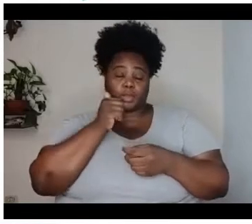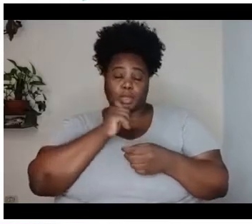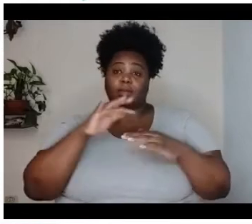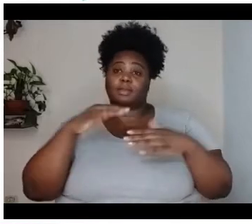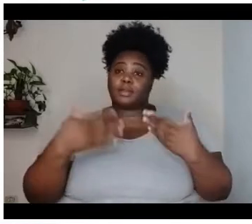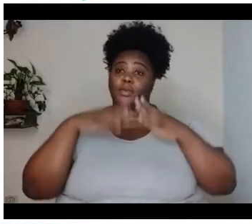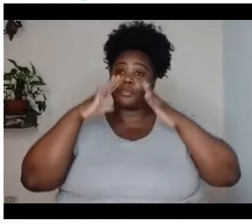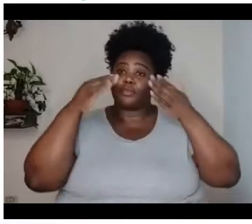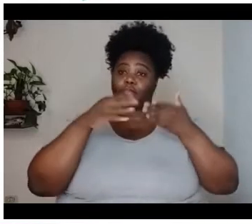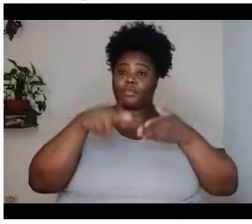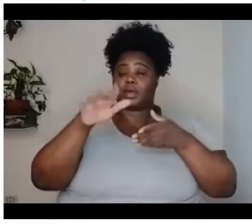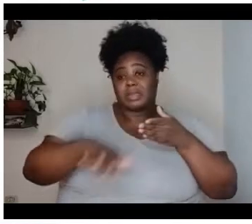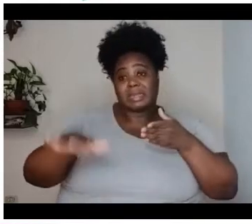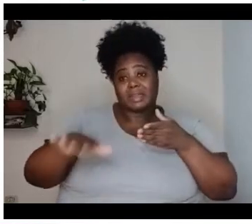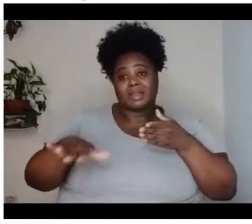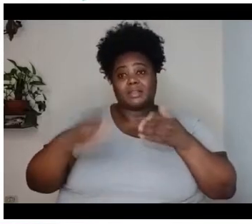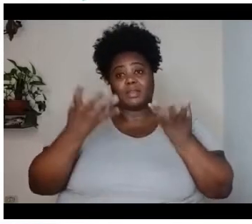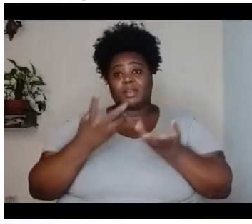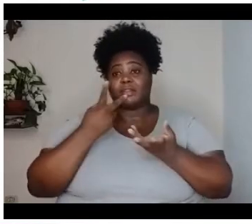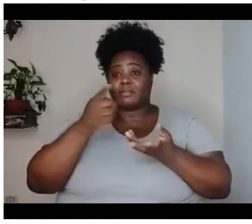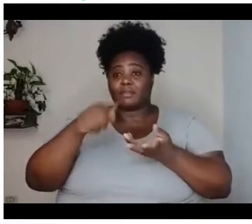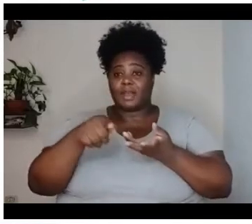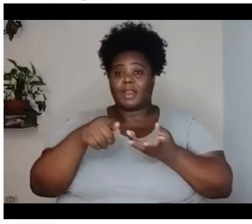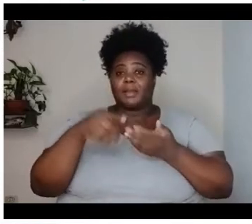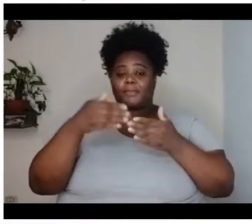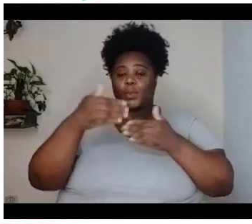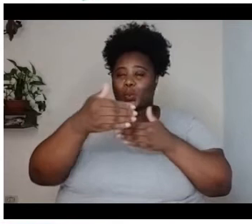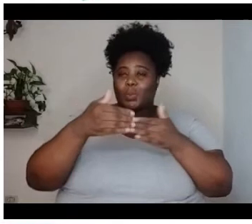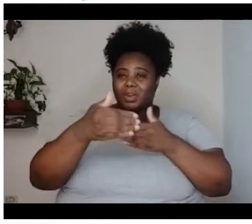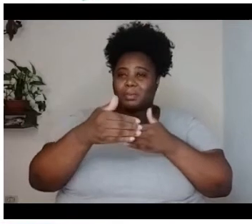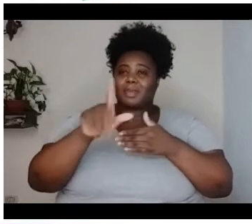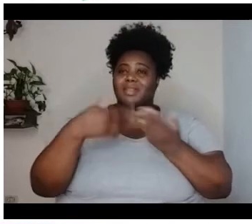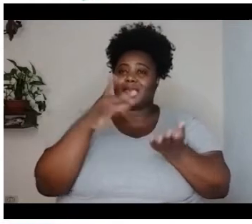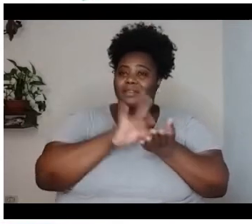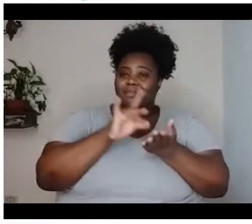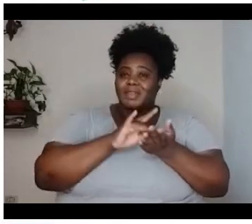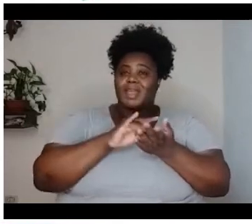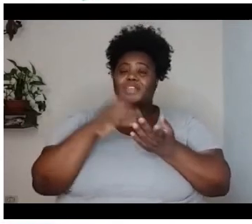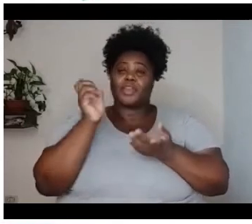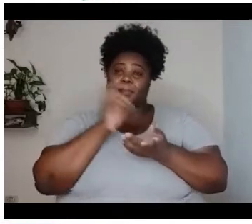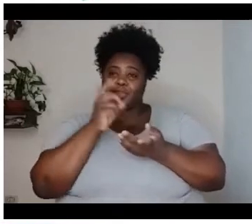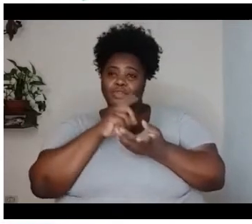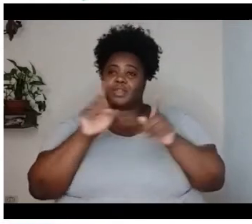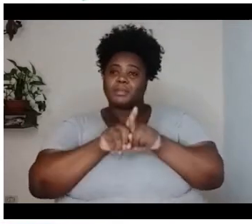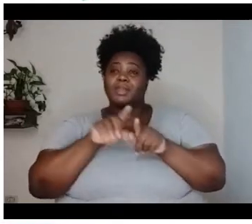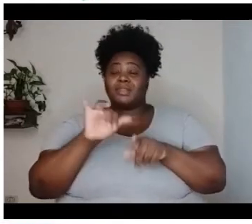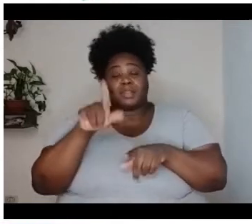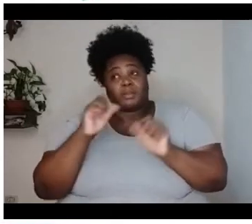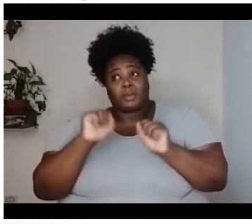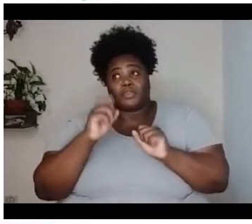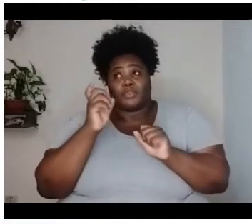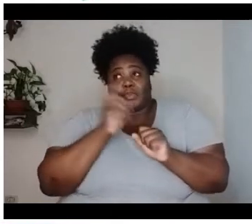especificamente menores de idade. Então, queria te ouvir falar um pouco desse limite aí entre essa realidade e essa ficção, se a gente pode chamar a performance como